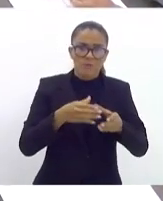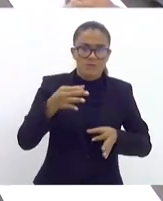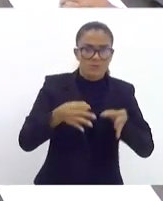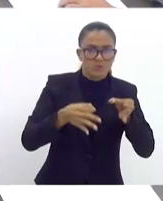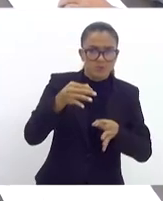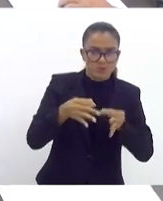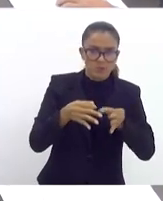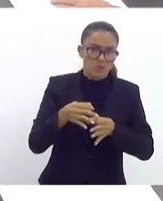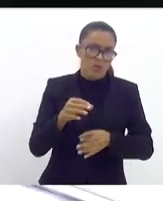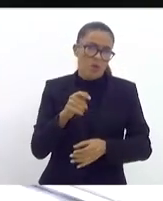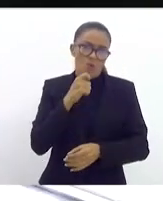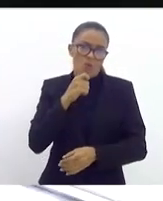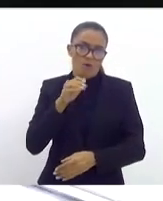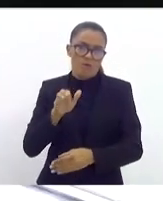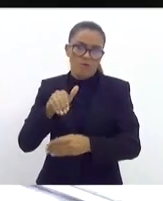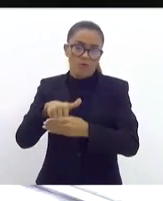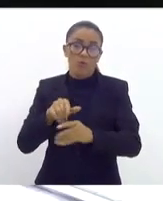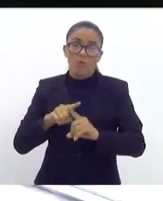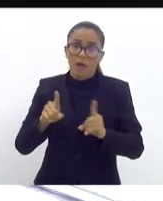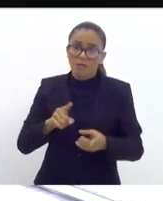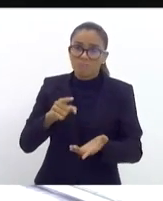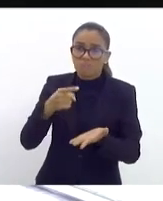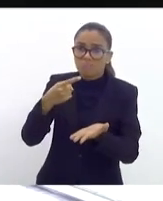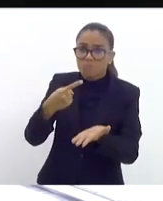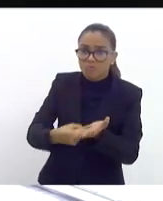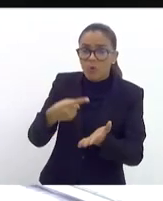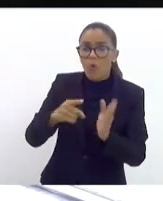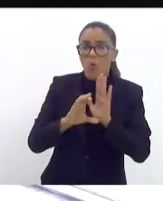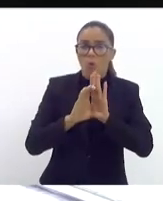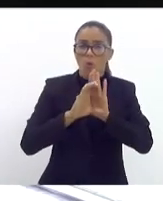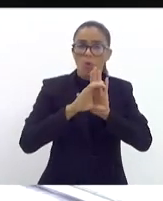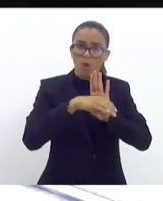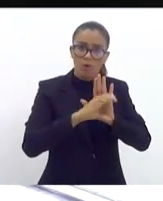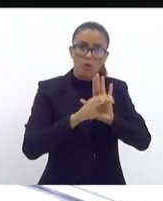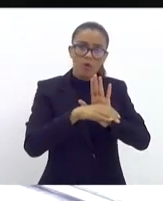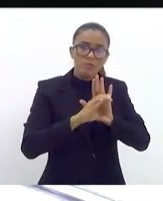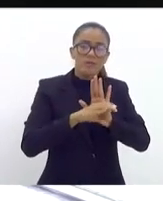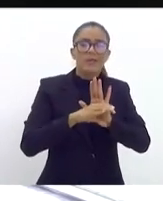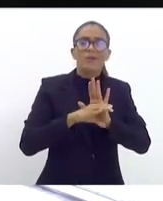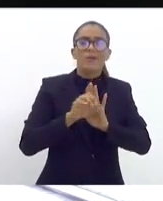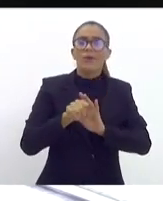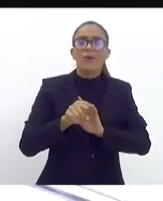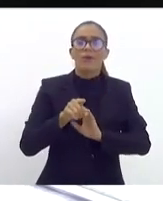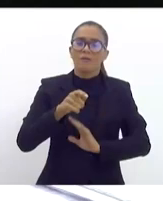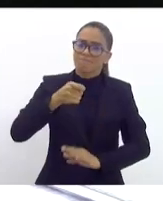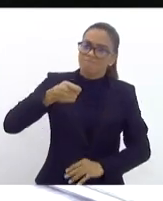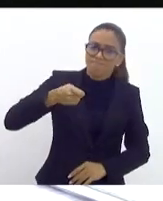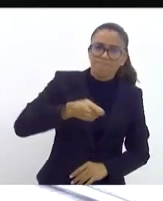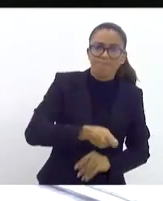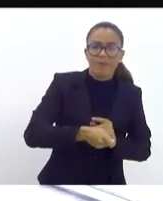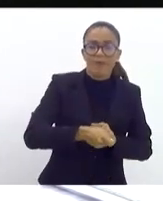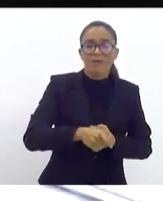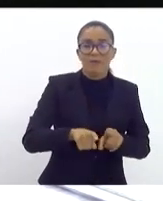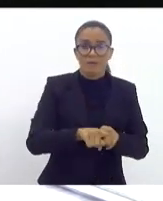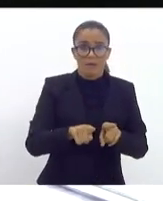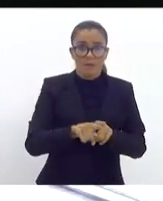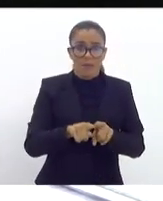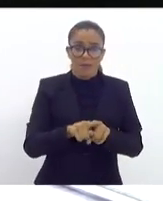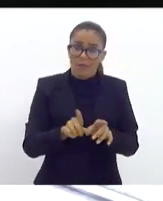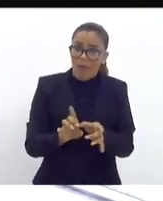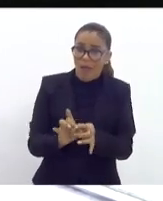votado firmou um conceito que o deverá e o